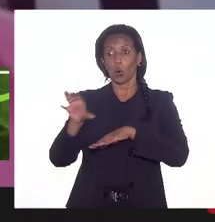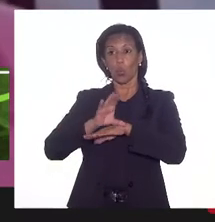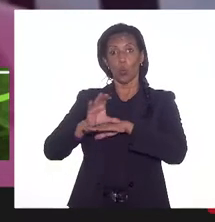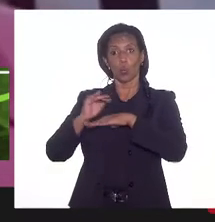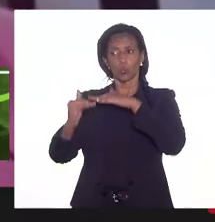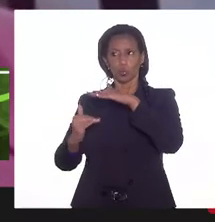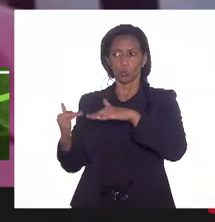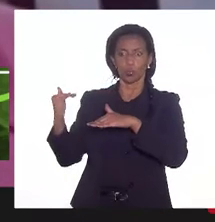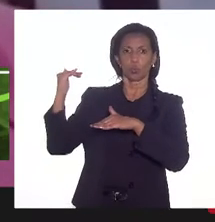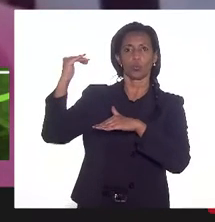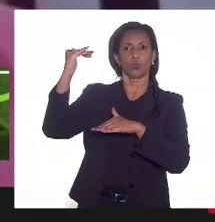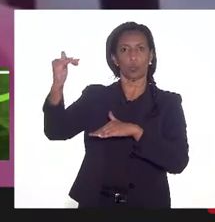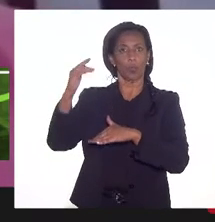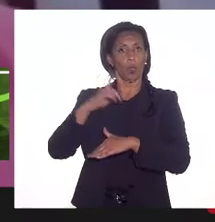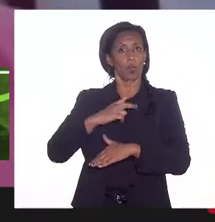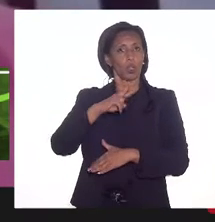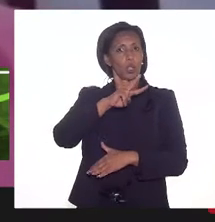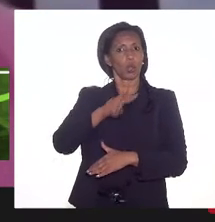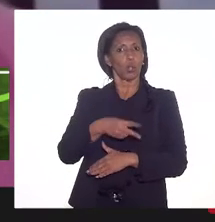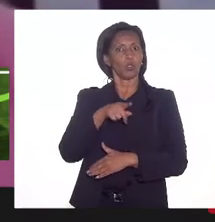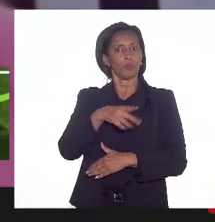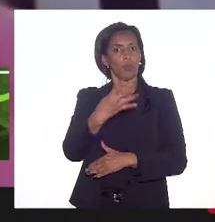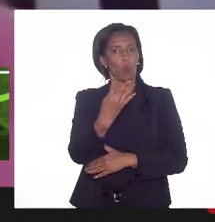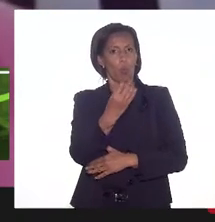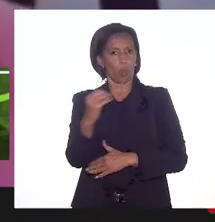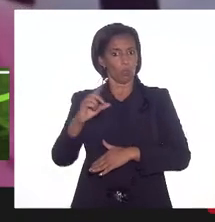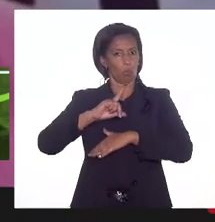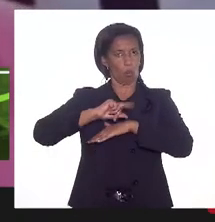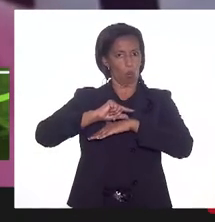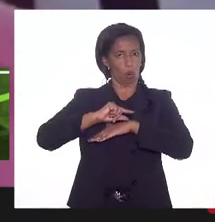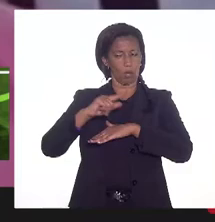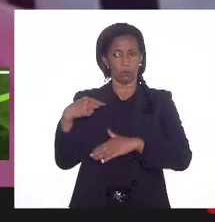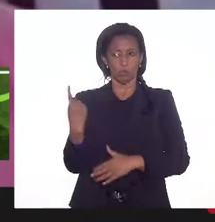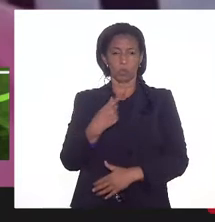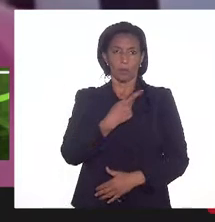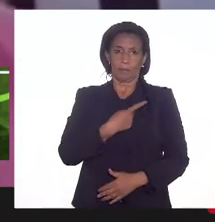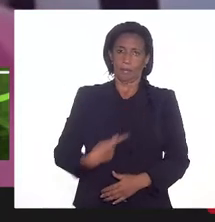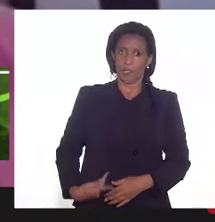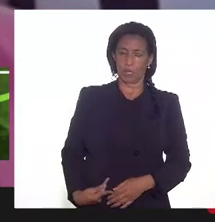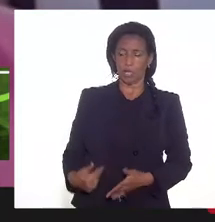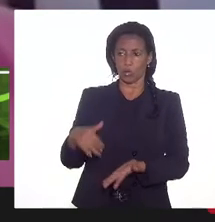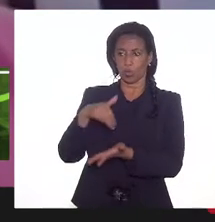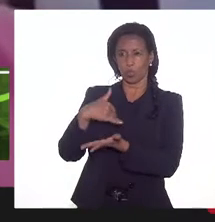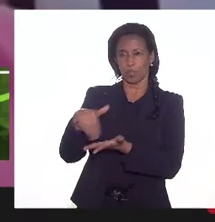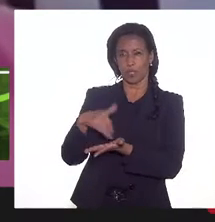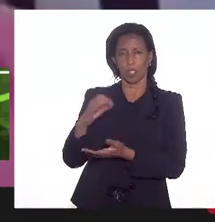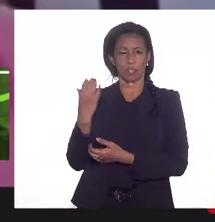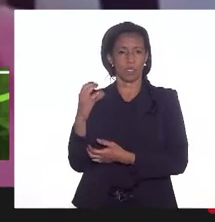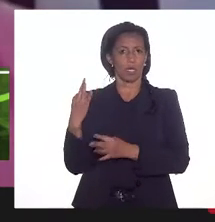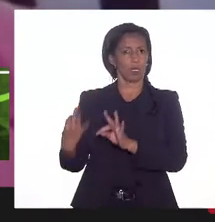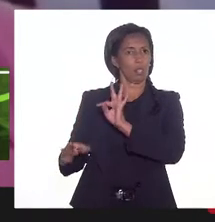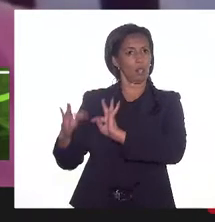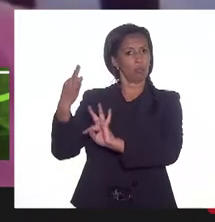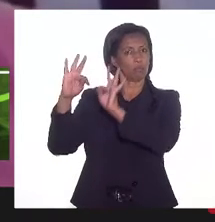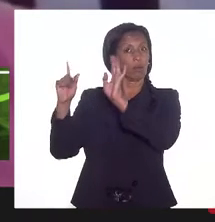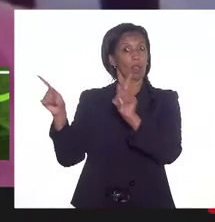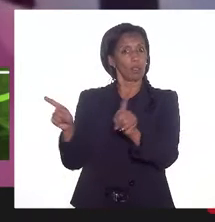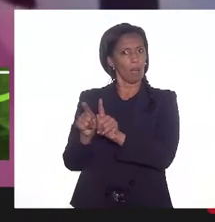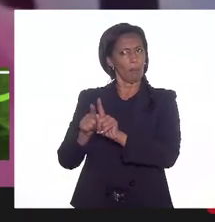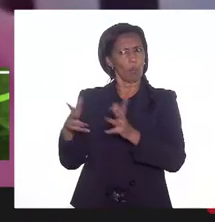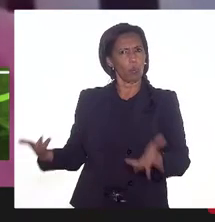nosso curso tem 2.400 horas o nosso presidente João e nosso secretário de Ciência e Tecnologia estão